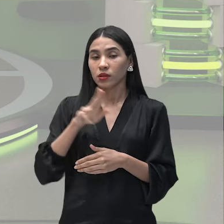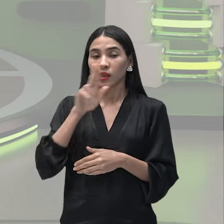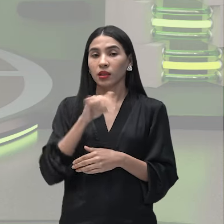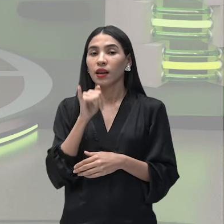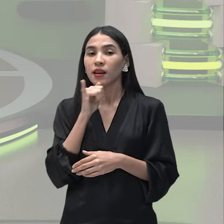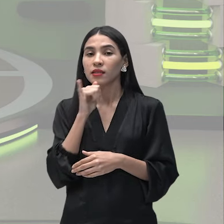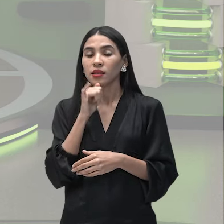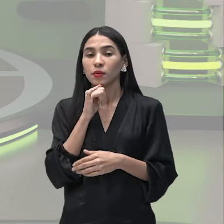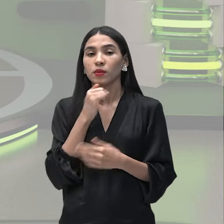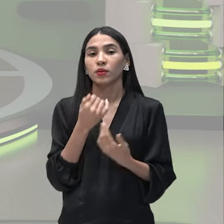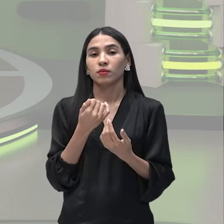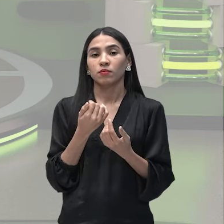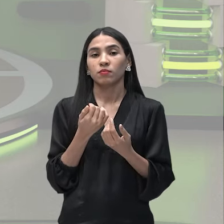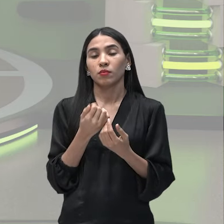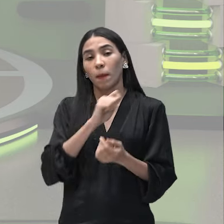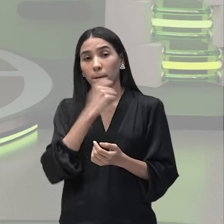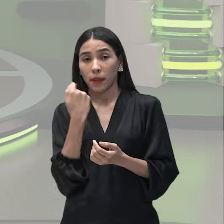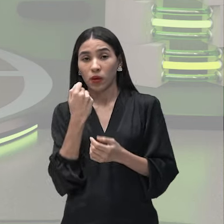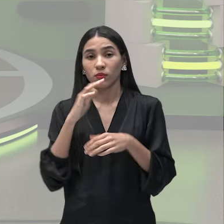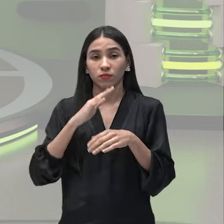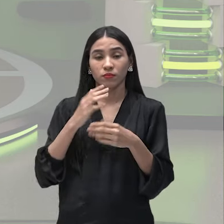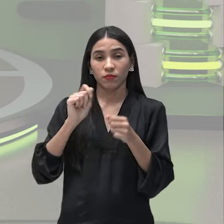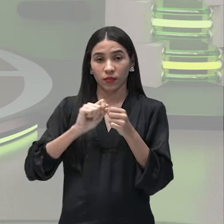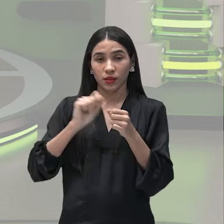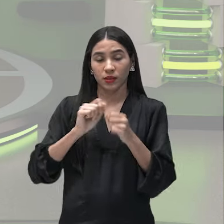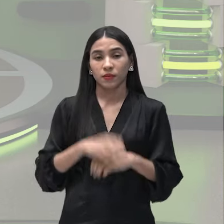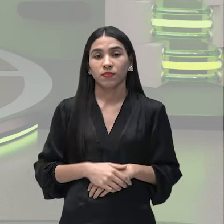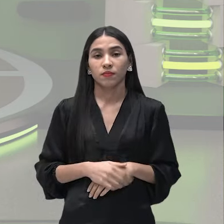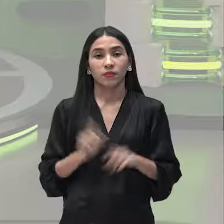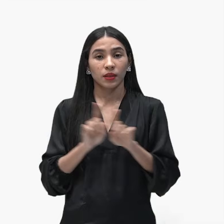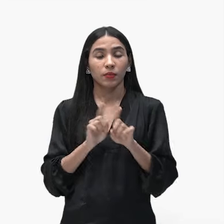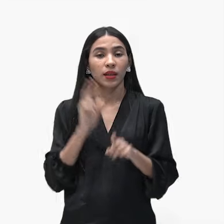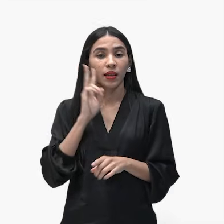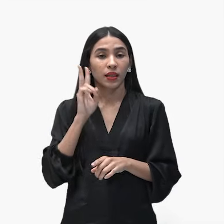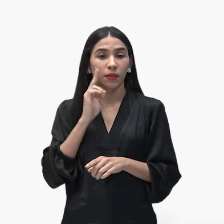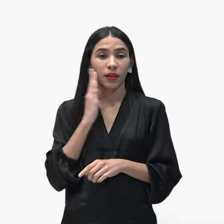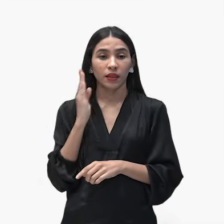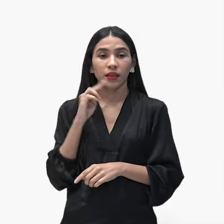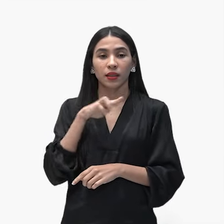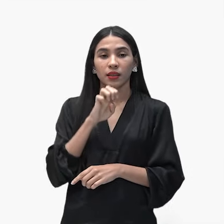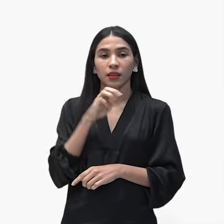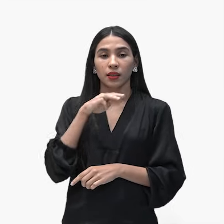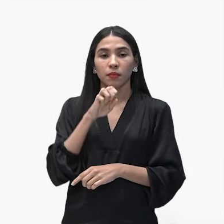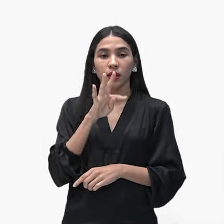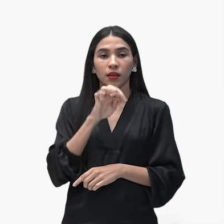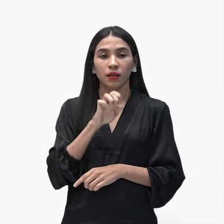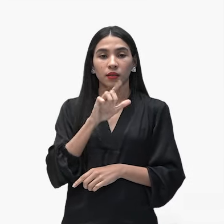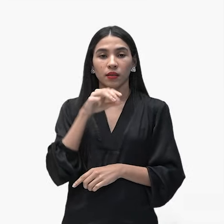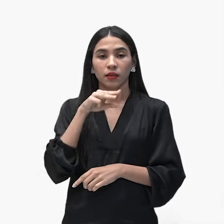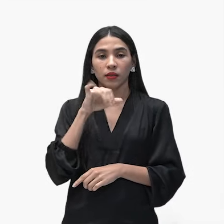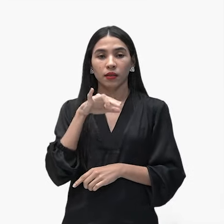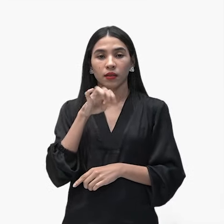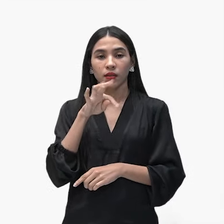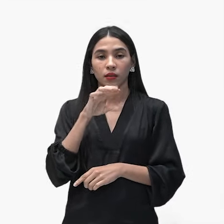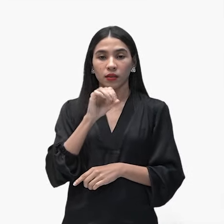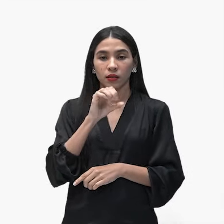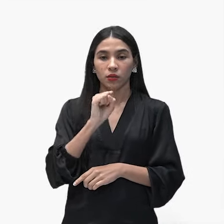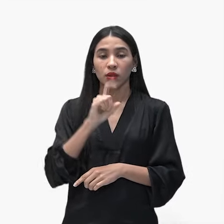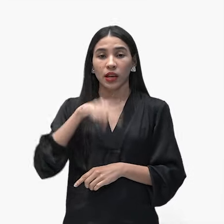exemplo, na fabricação dos pães. E vamos relembrar também sobre os nemateumintos. Nematemintos ali, que são